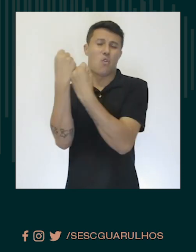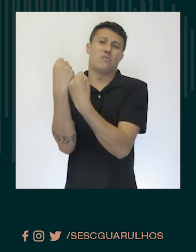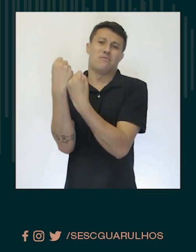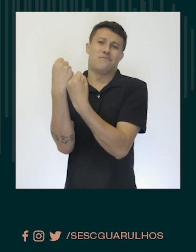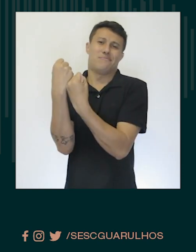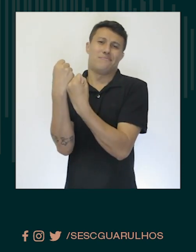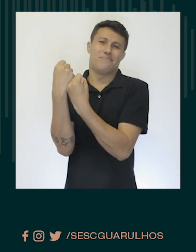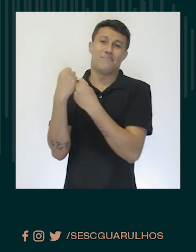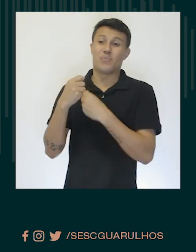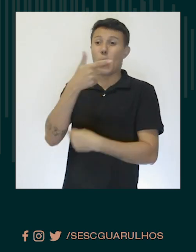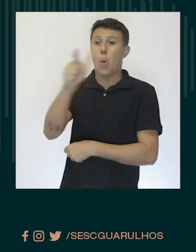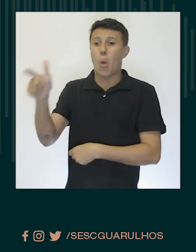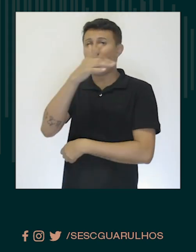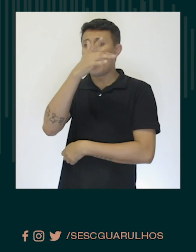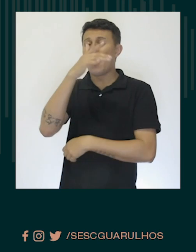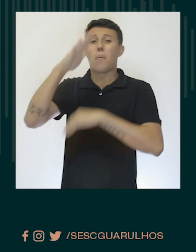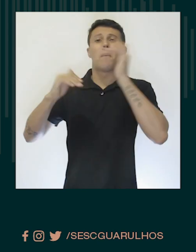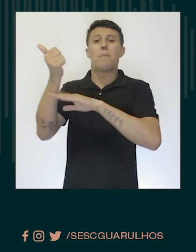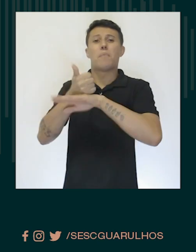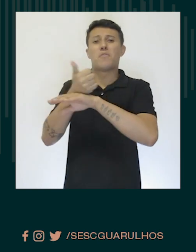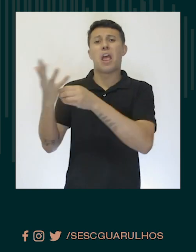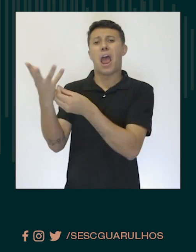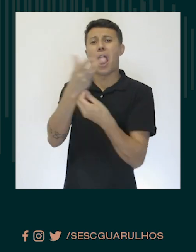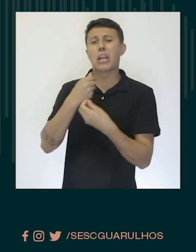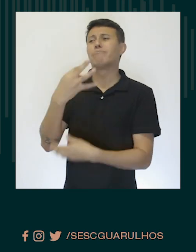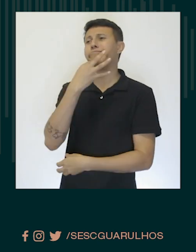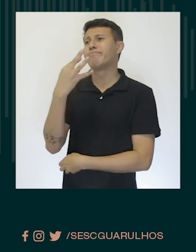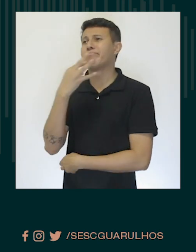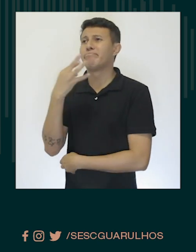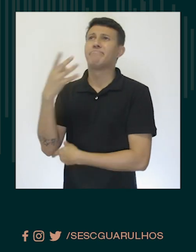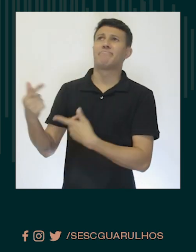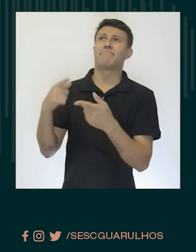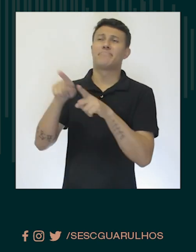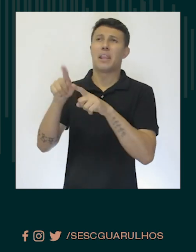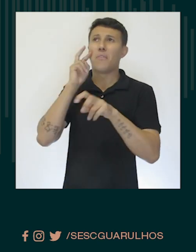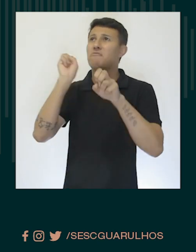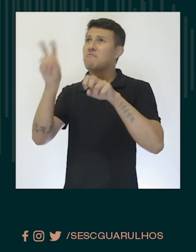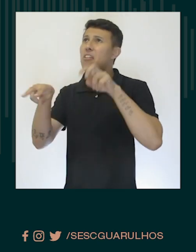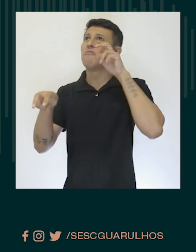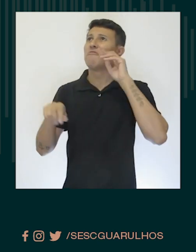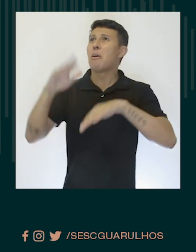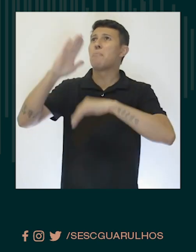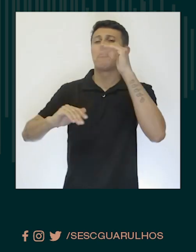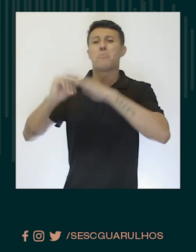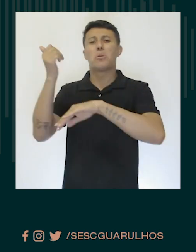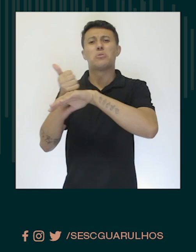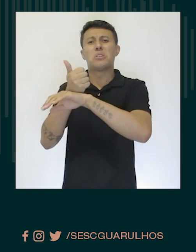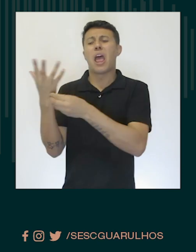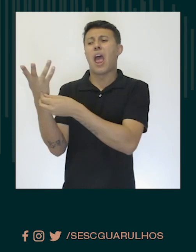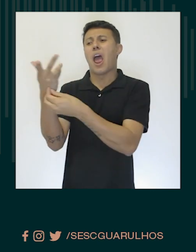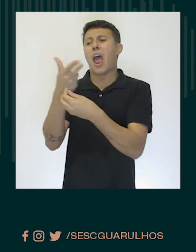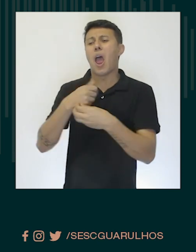conhecia, ao eu ver as suas realizações, ao eu ver a produção artística dessas pessoas, isso me fazia sentir